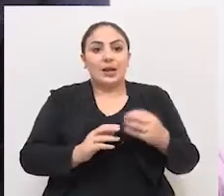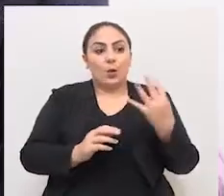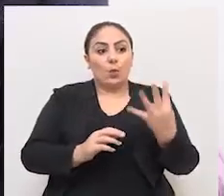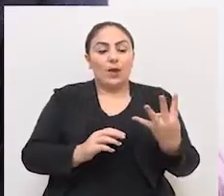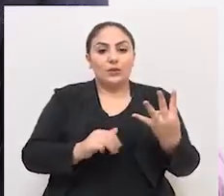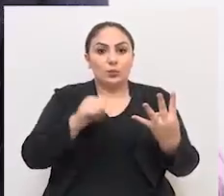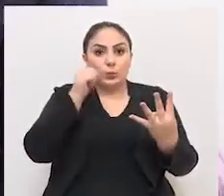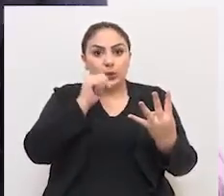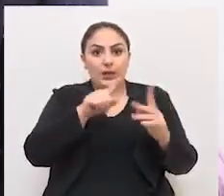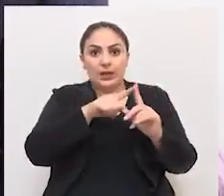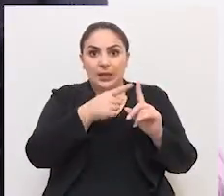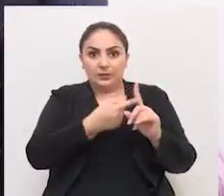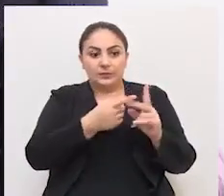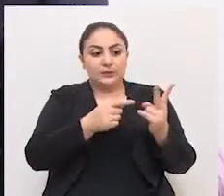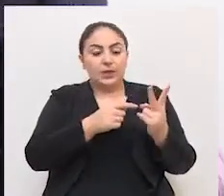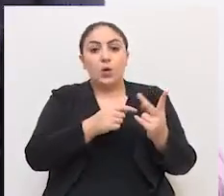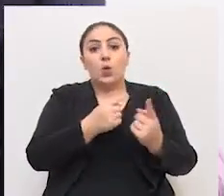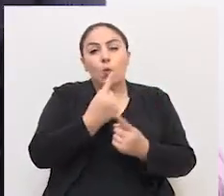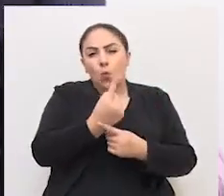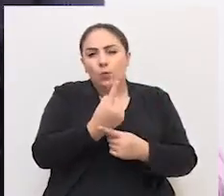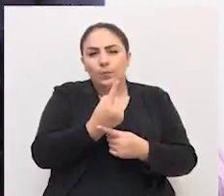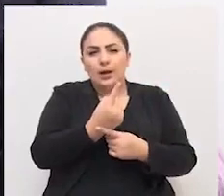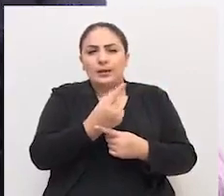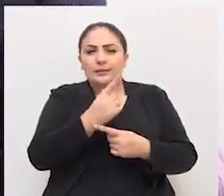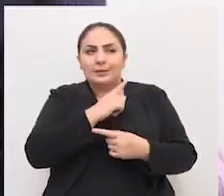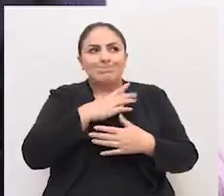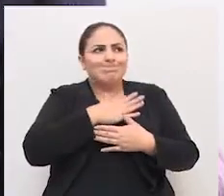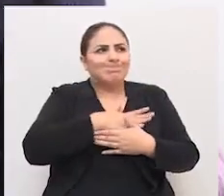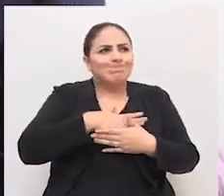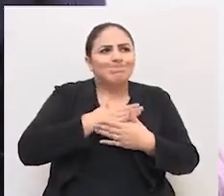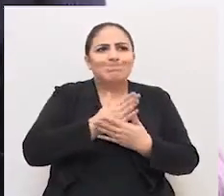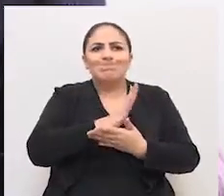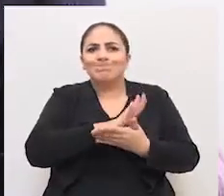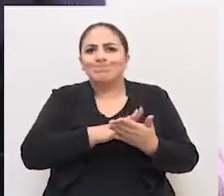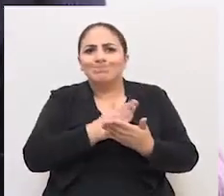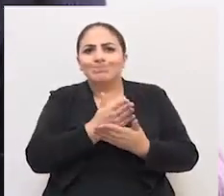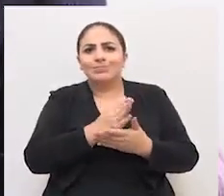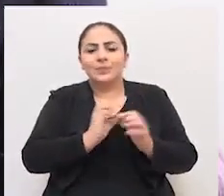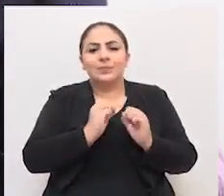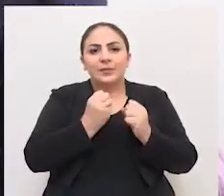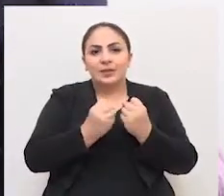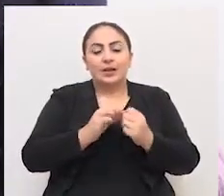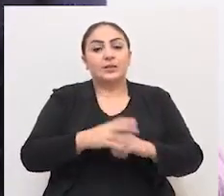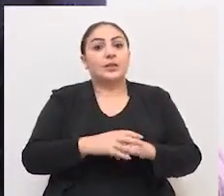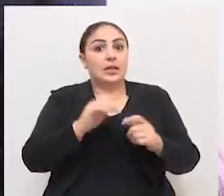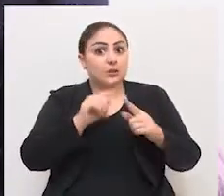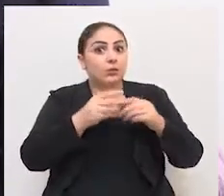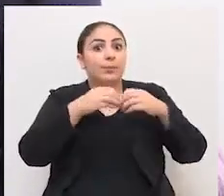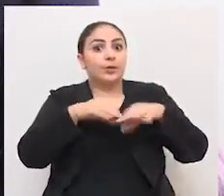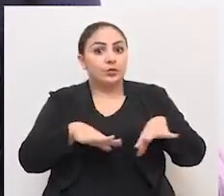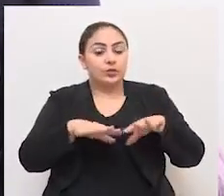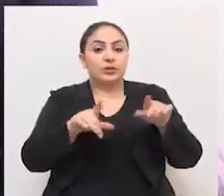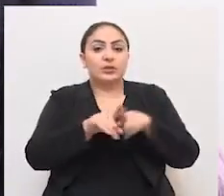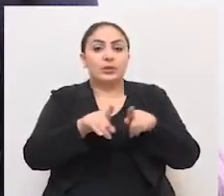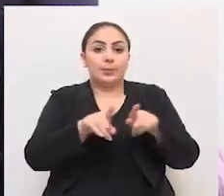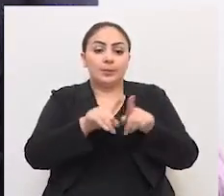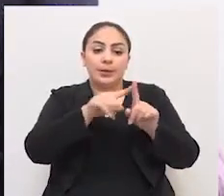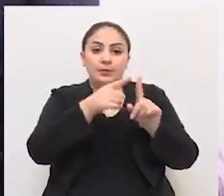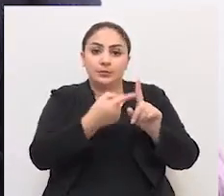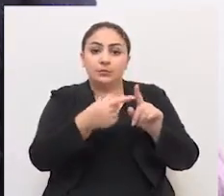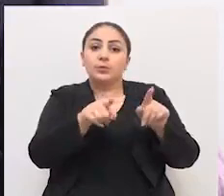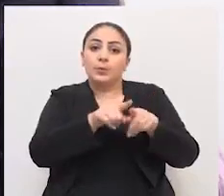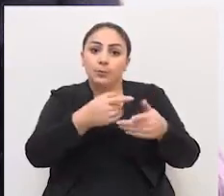cada 4 gestantes, uma apresenta algum transtorno de ansiedade. E isso é prejudicial tanto